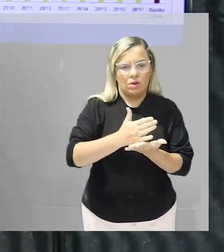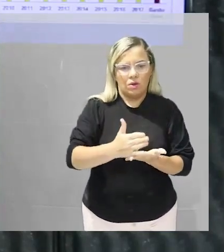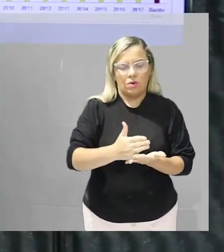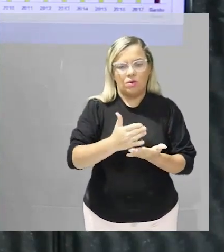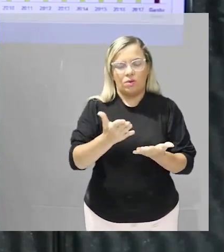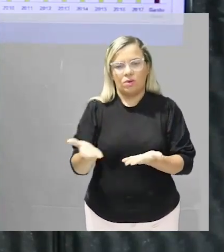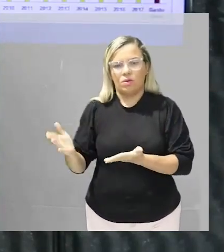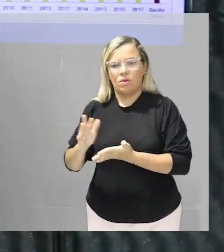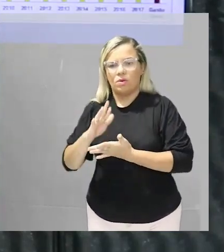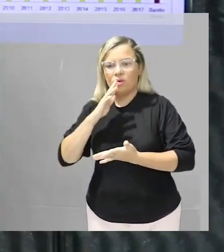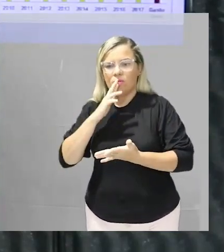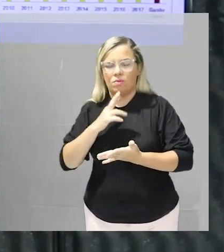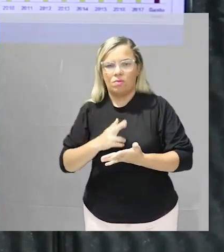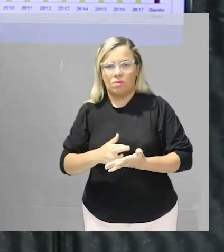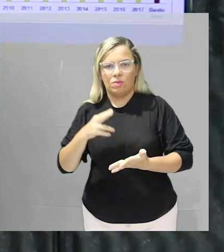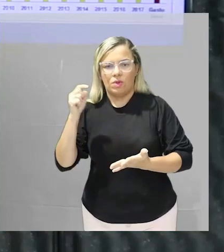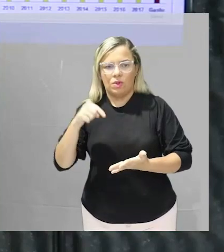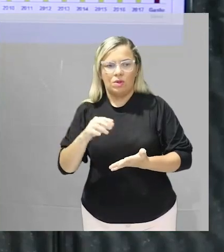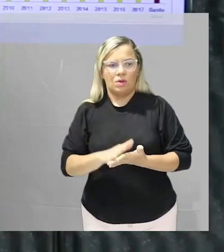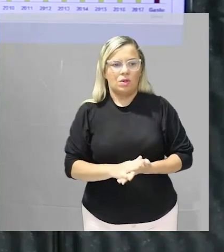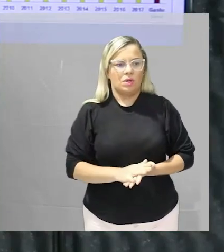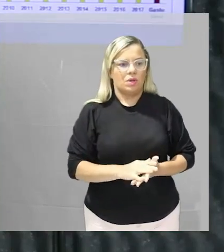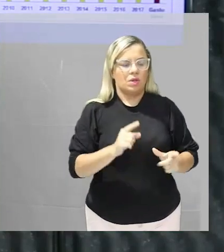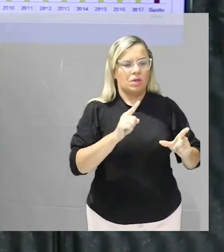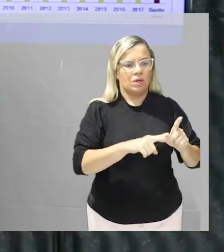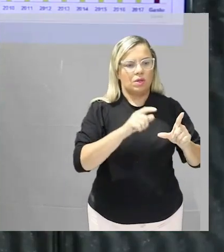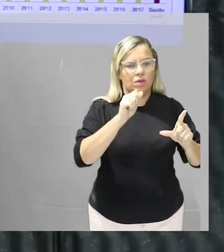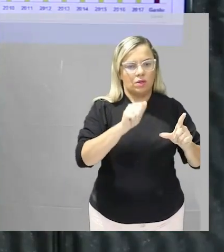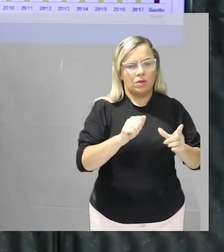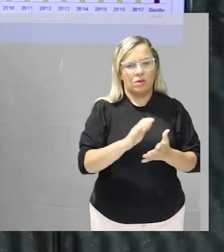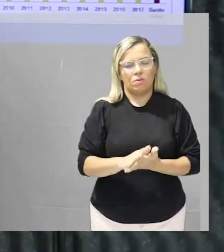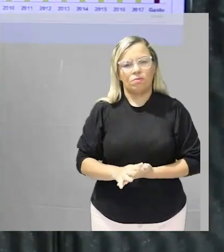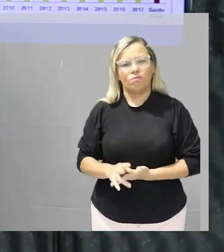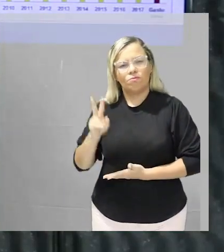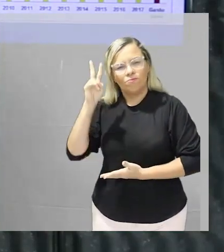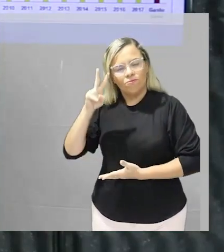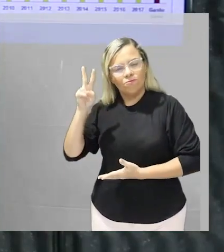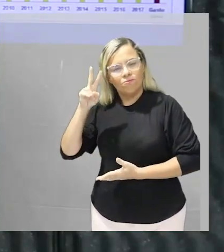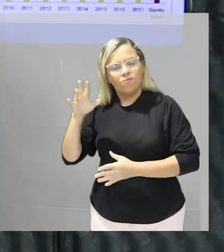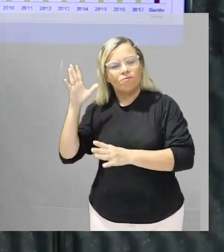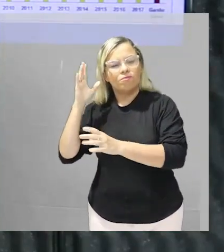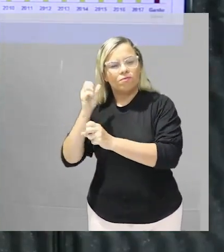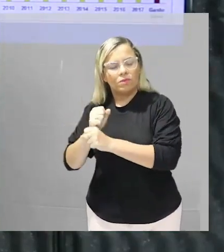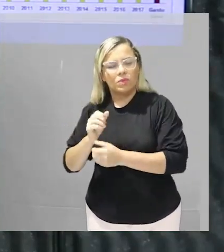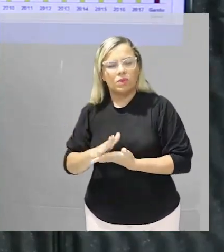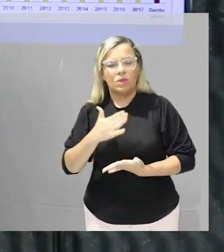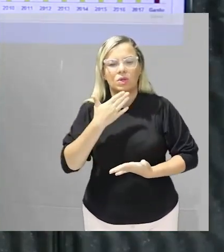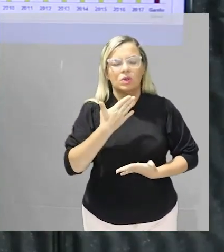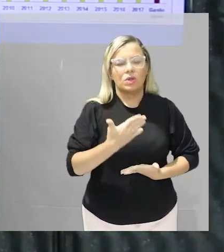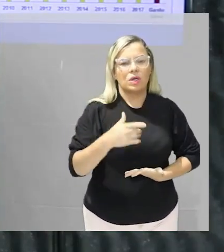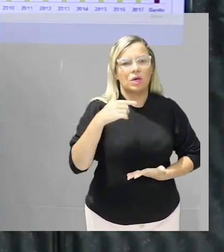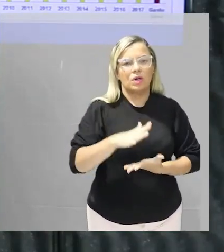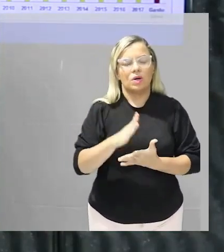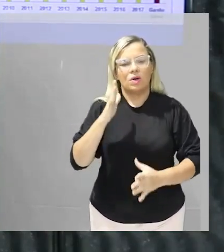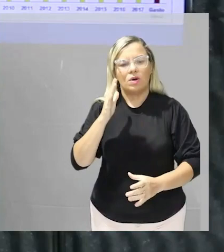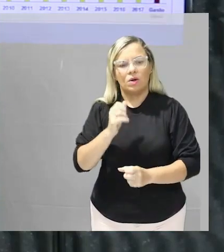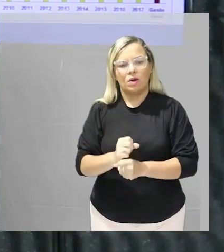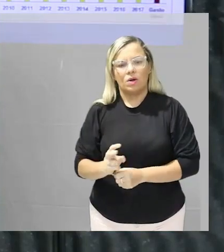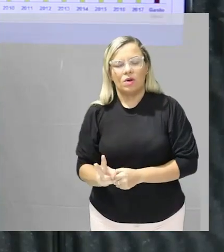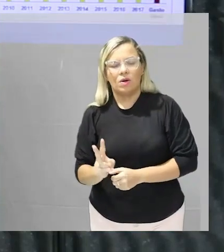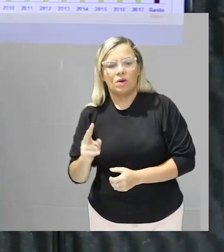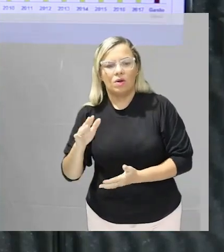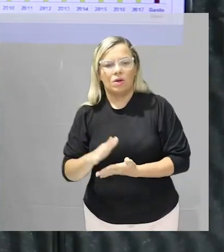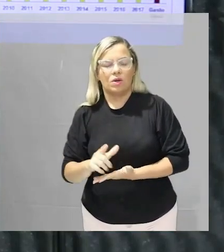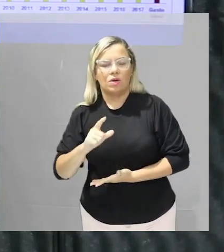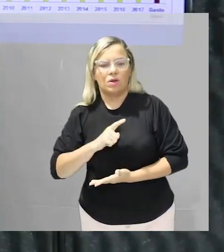a solução para a letra a e só Relembrando ele tá solicitando para nós calcularmos o valor